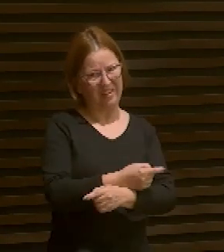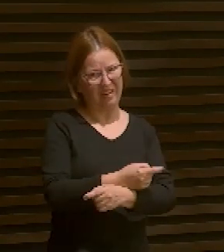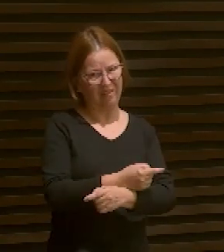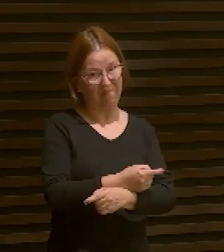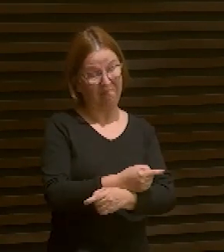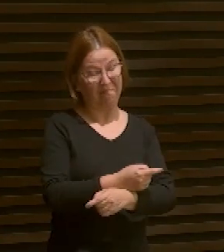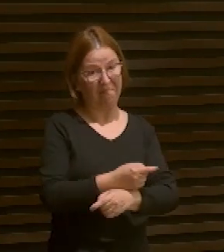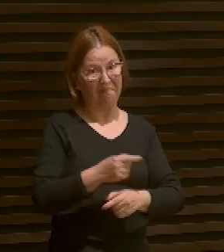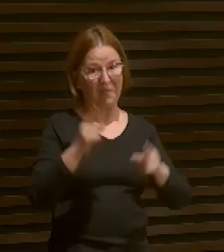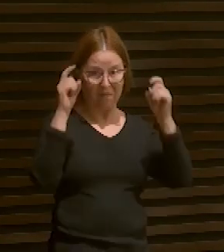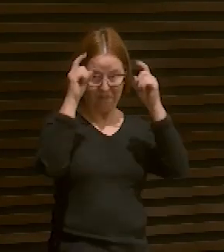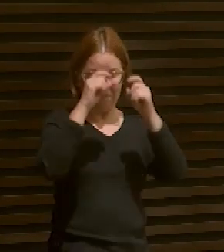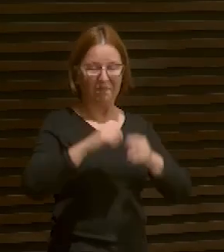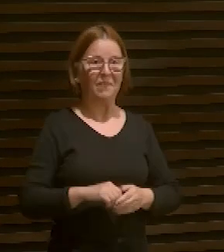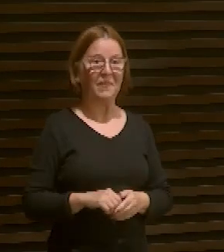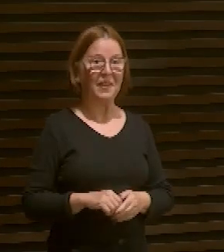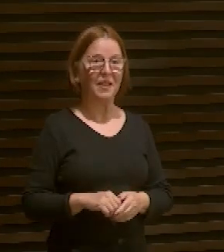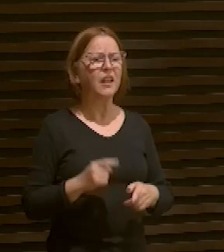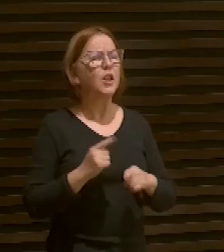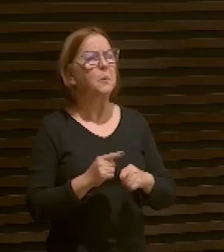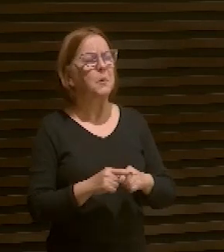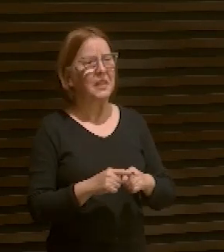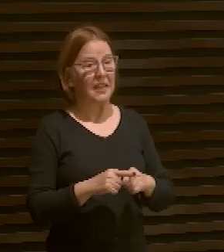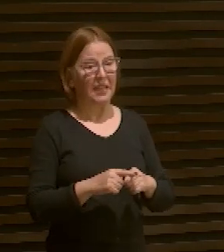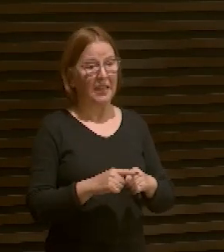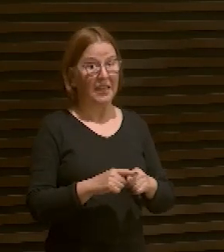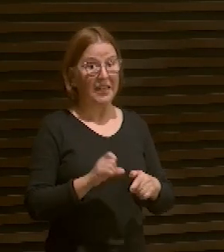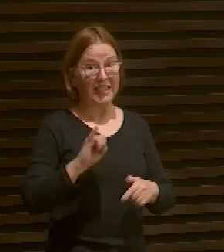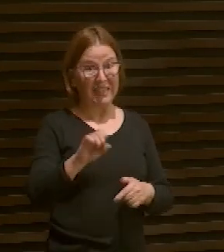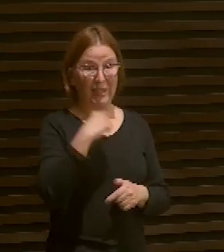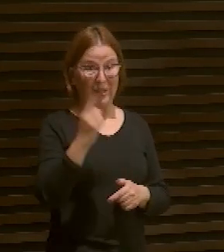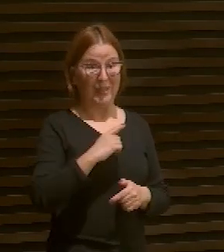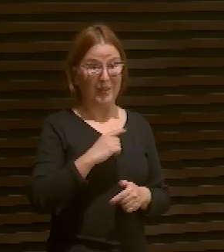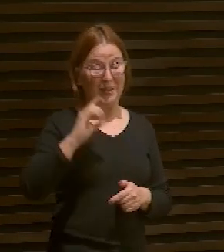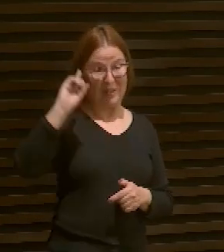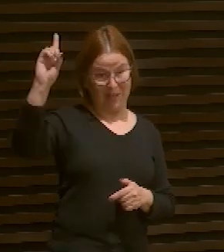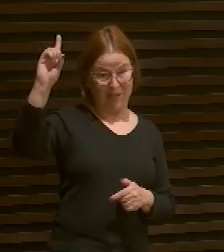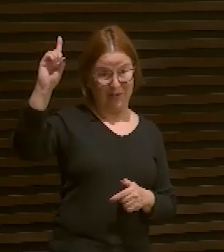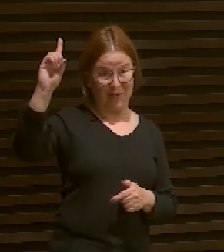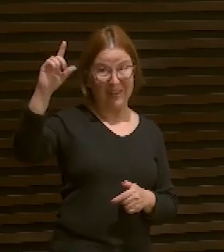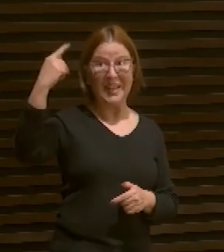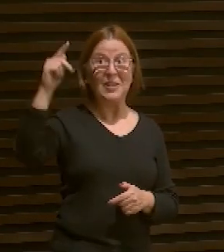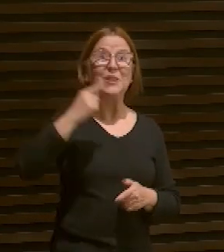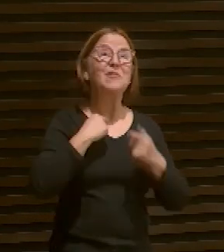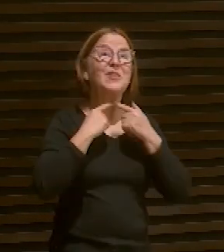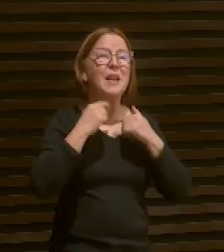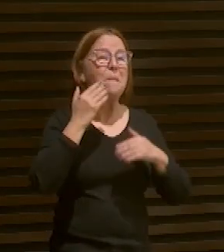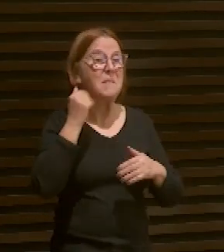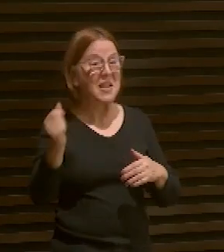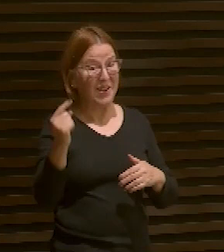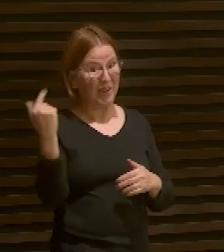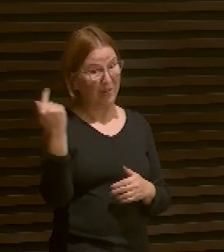um Deus, cuja vontade dele é muito melhor que a nossa? Porque a Bíblia nos diz que a vontade do